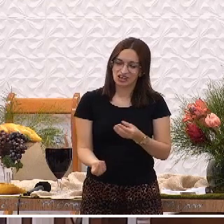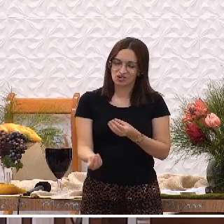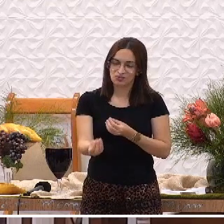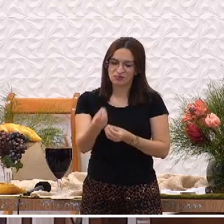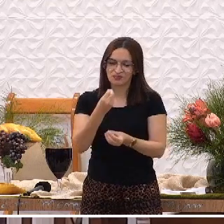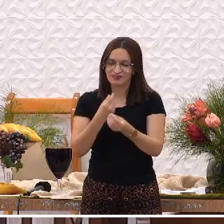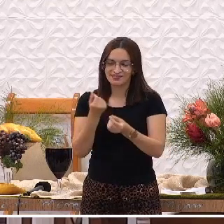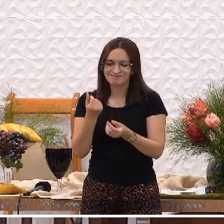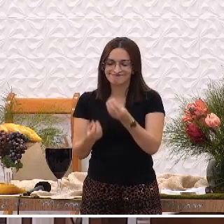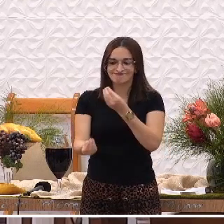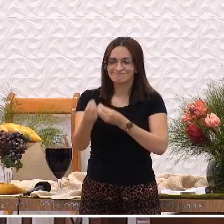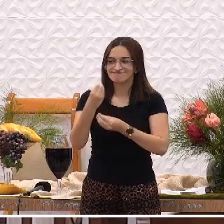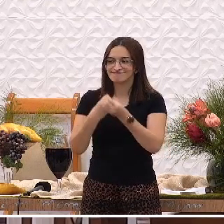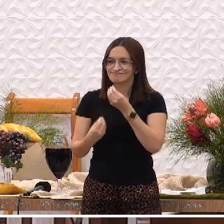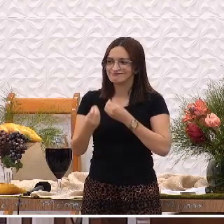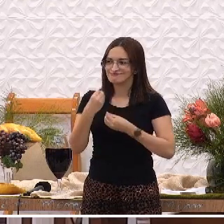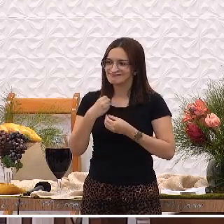E acho que é isso.